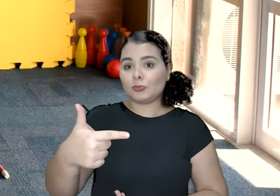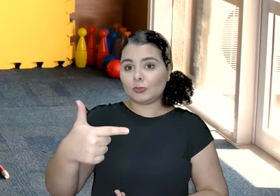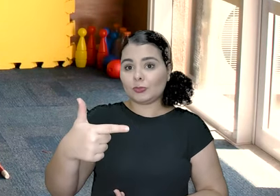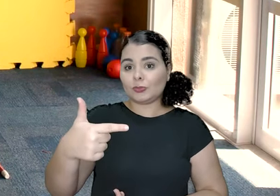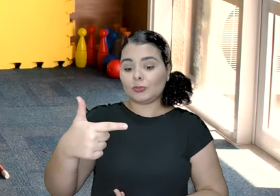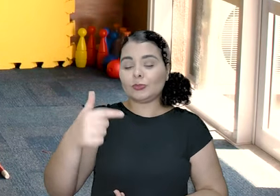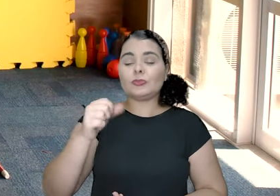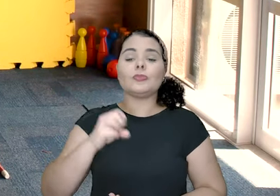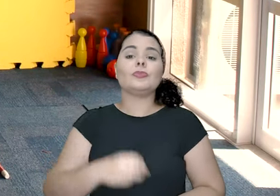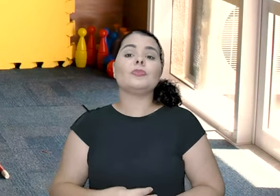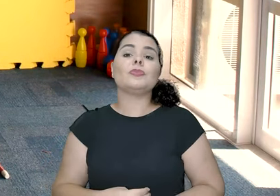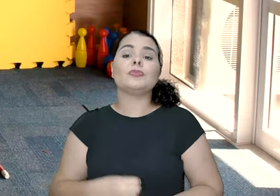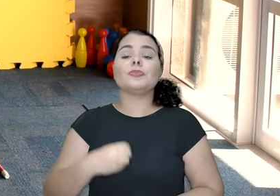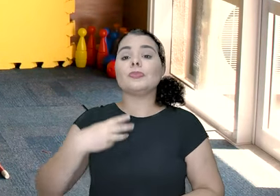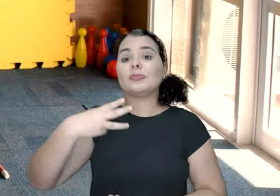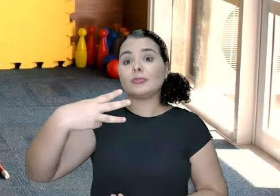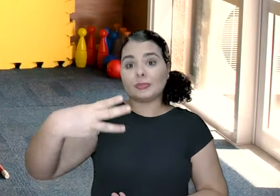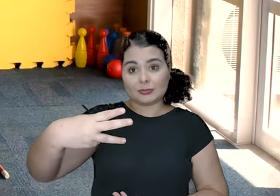2,